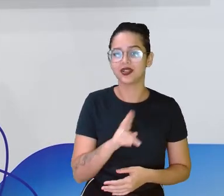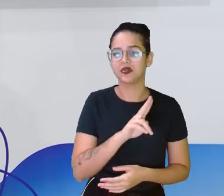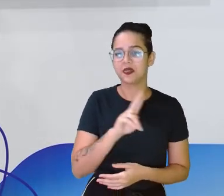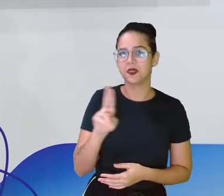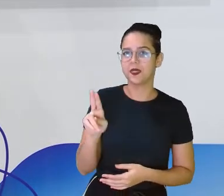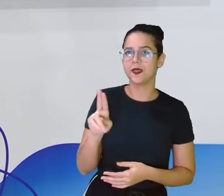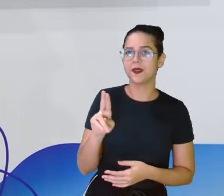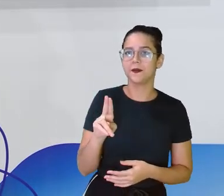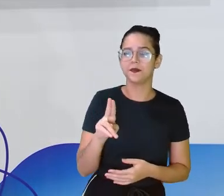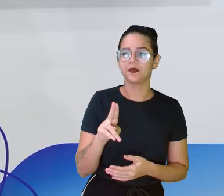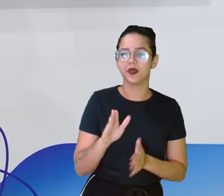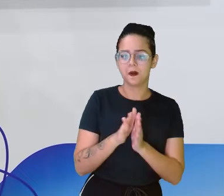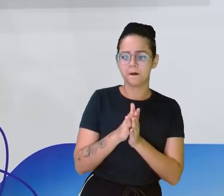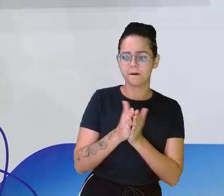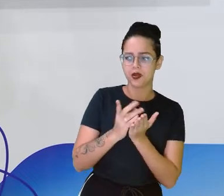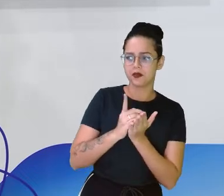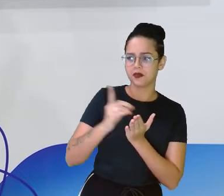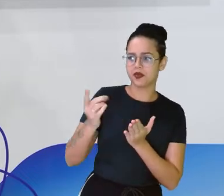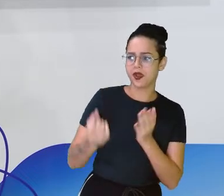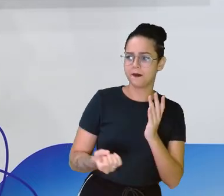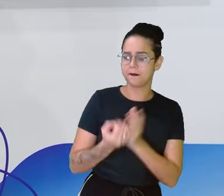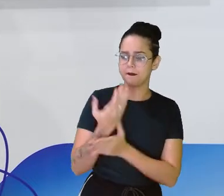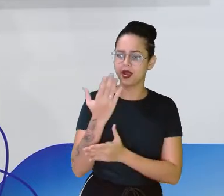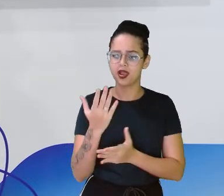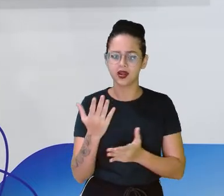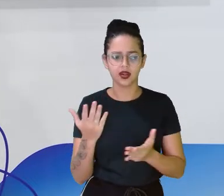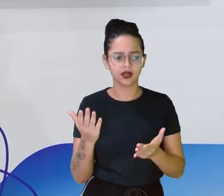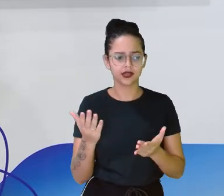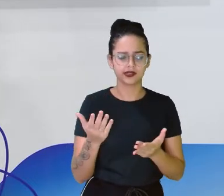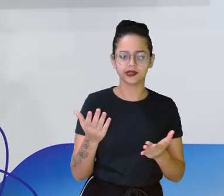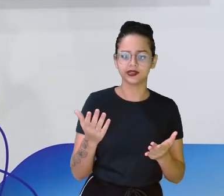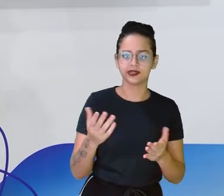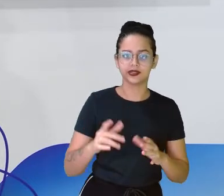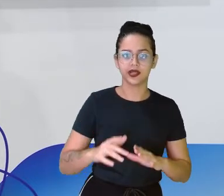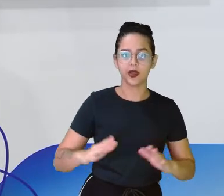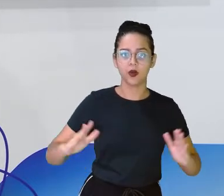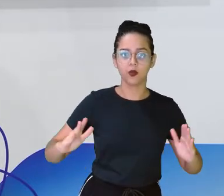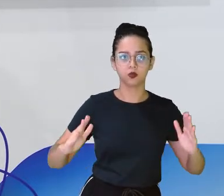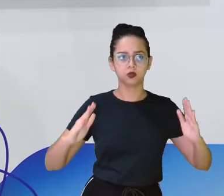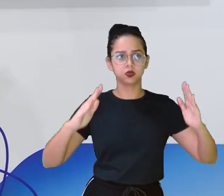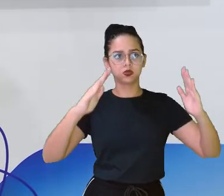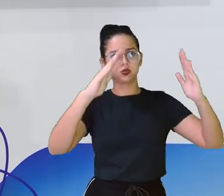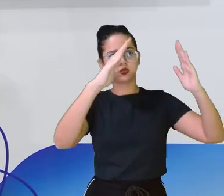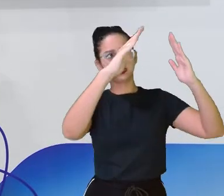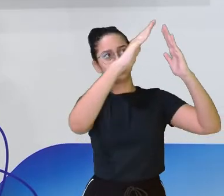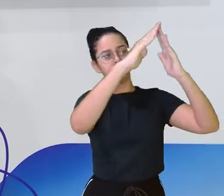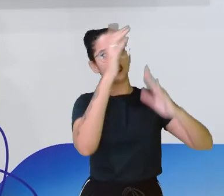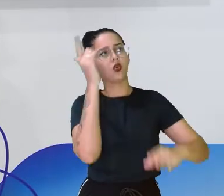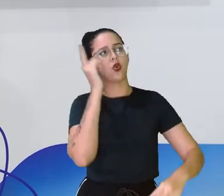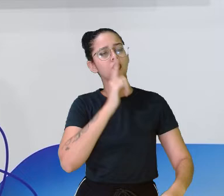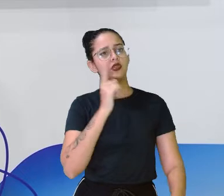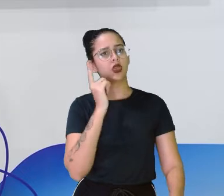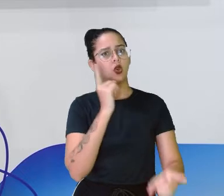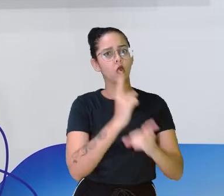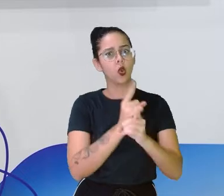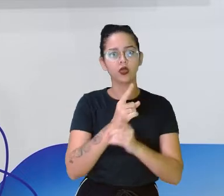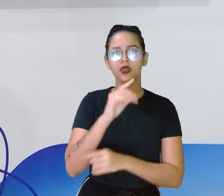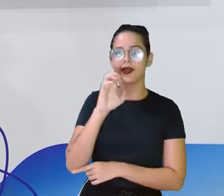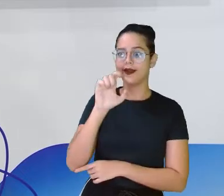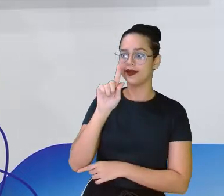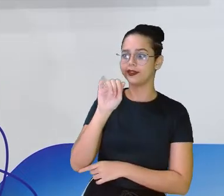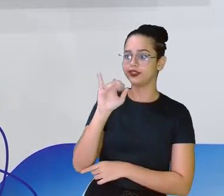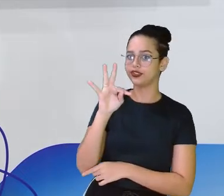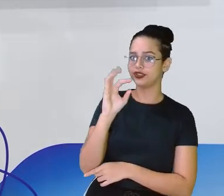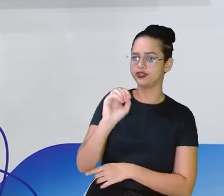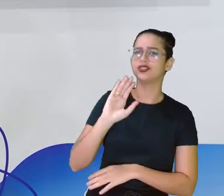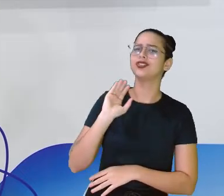Um bíblico que aparece em algumas pirâmides, elas são enormes, né? Que a gente consegue encontrar no Egito.